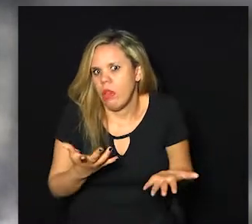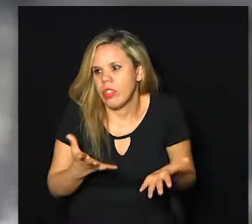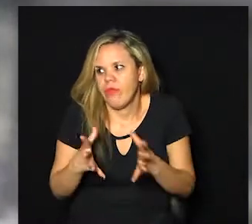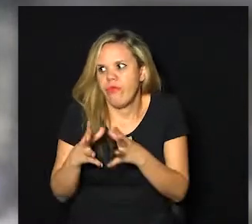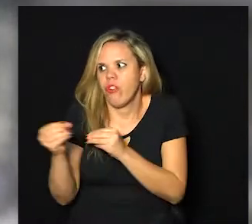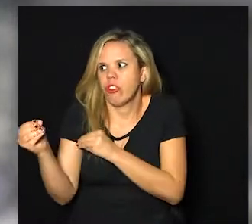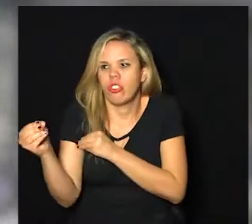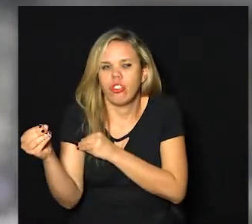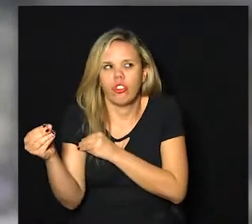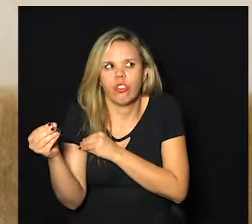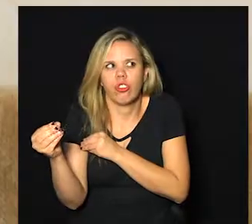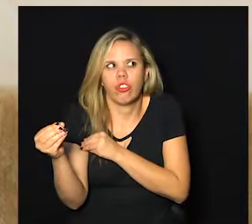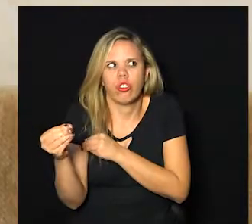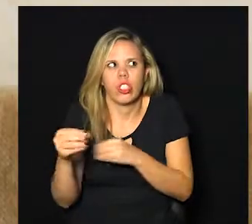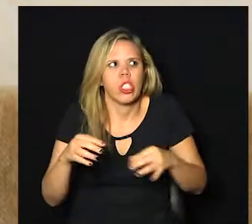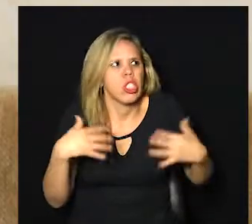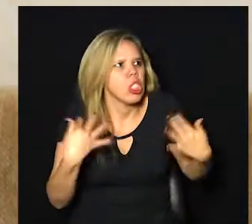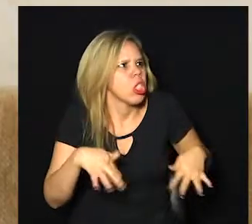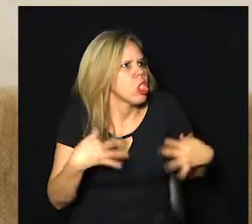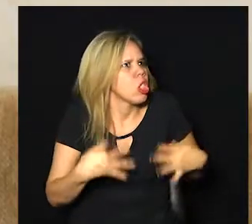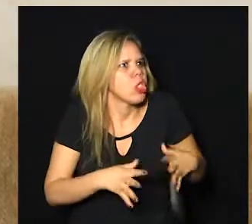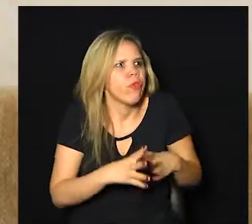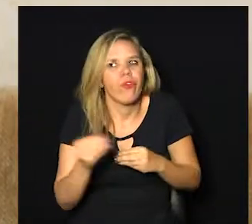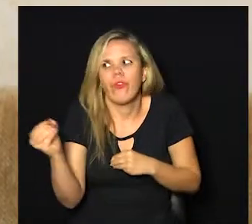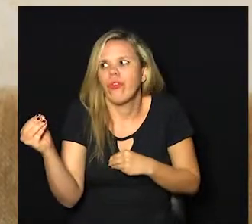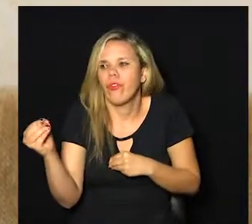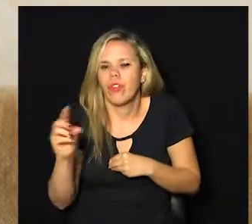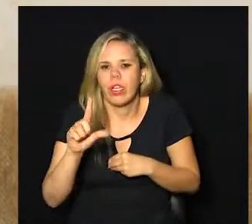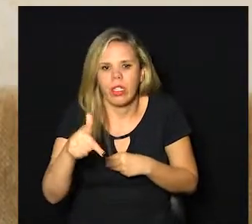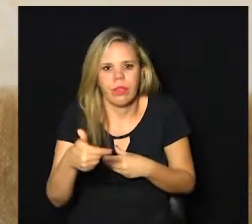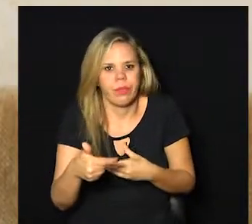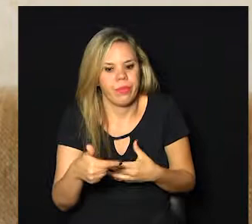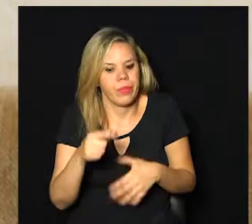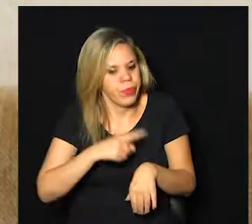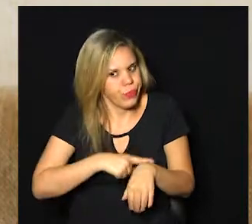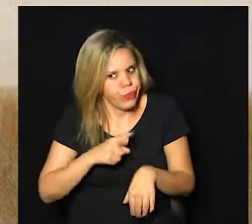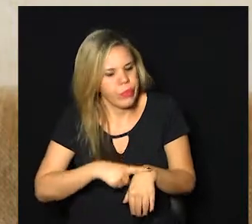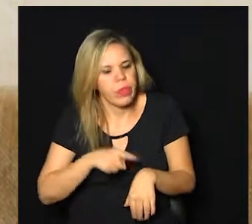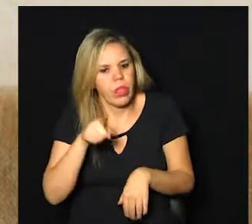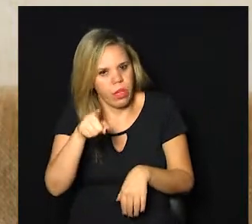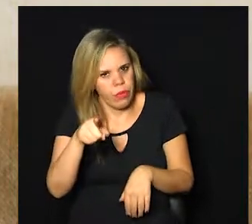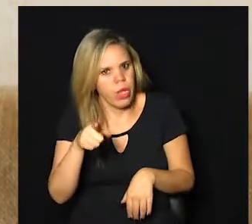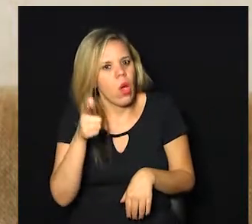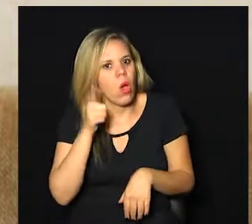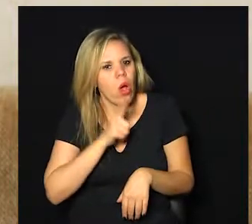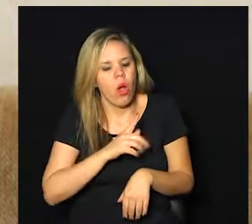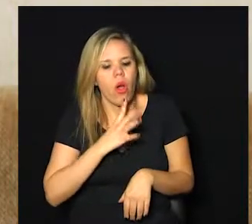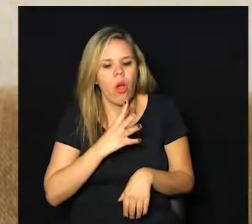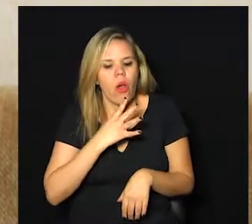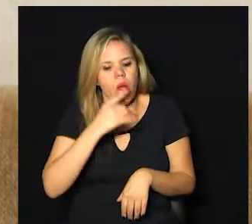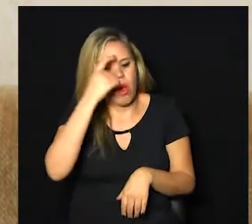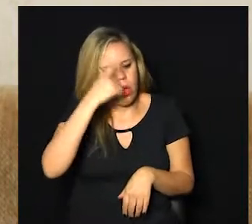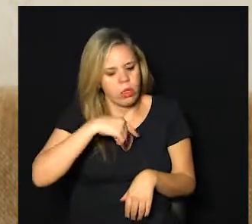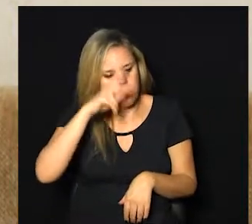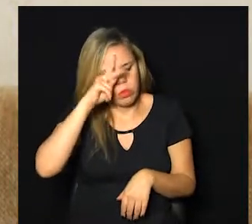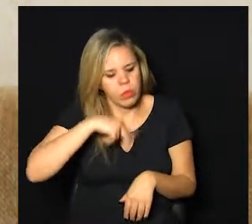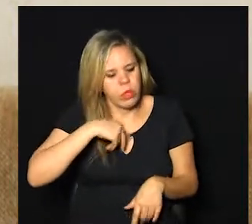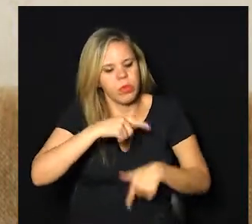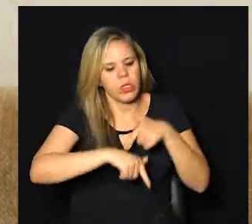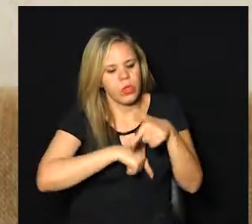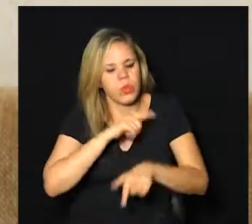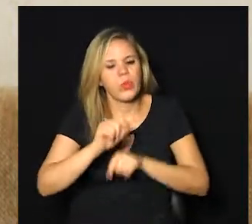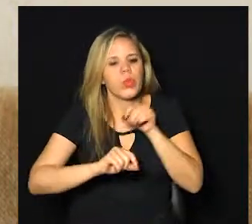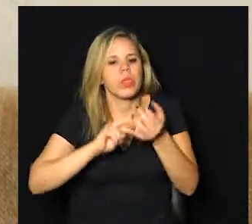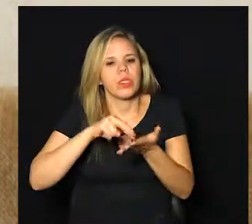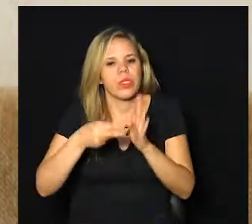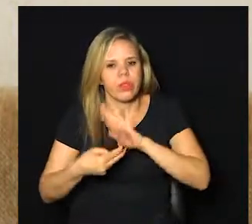foge. Quando você sente dor, você foge. Só que são nesses momentos onde você consegue se conhecer e trabalhar o que,